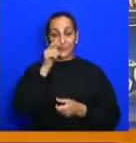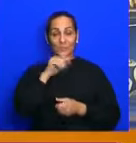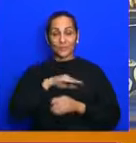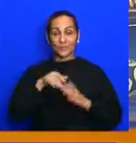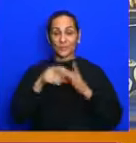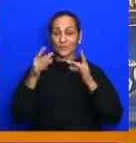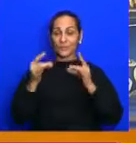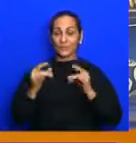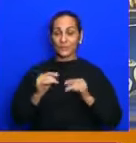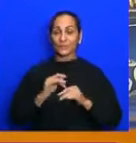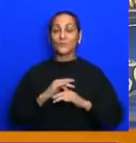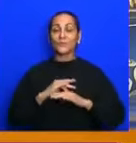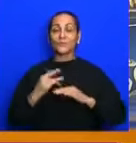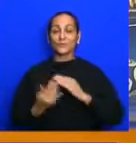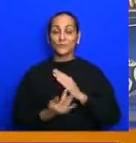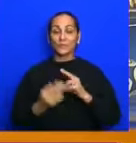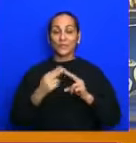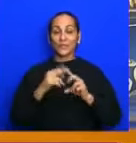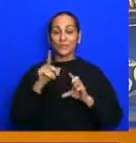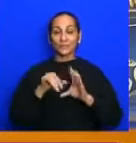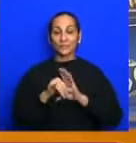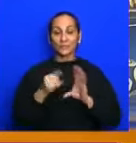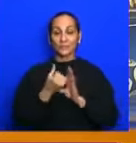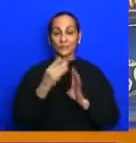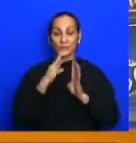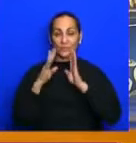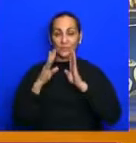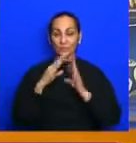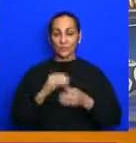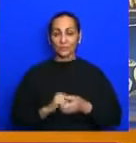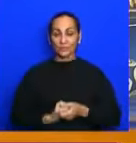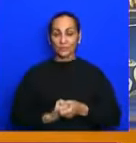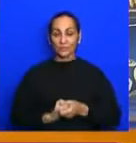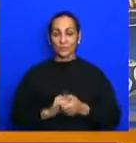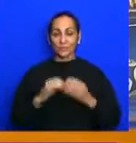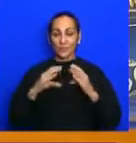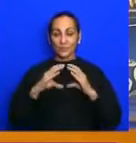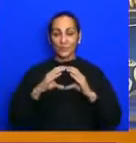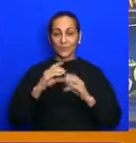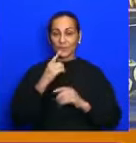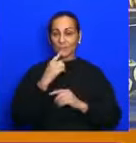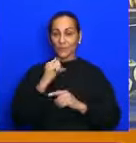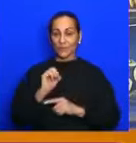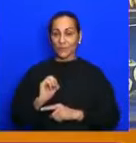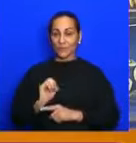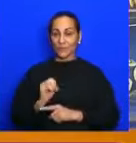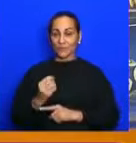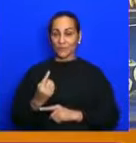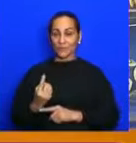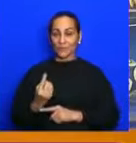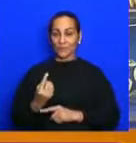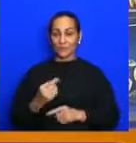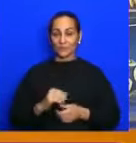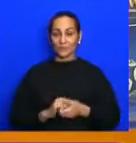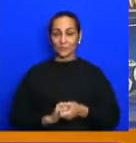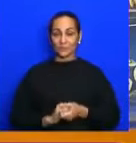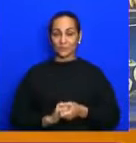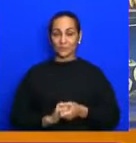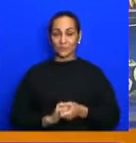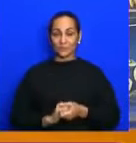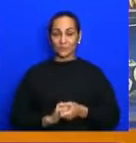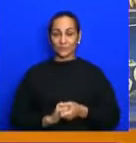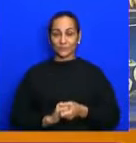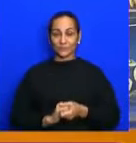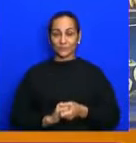cada detalhe por meio dos perfis da Caixa e da Rede TV no YouTube e no Facebook. Bola vermelha 01. Vermelha